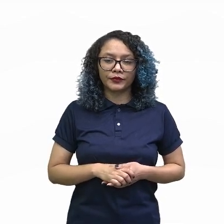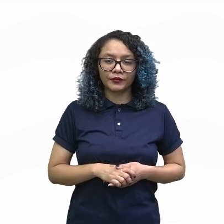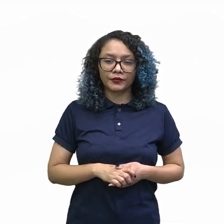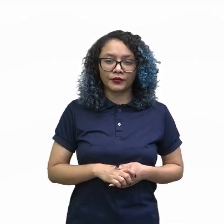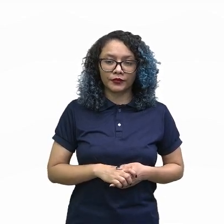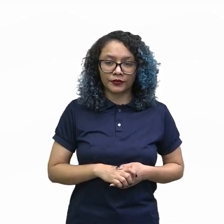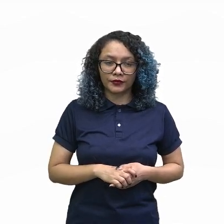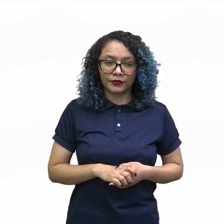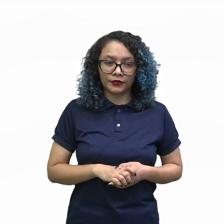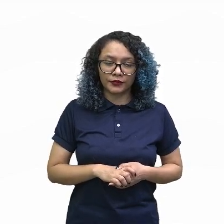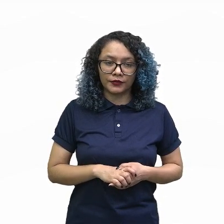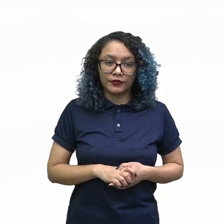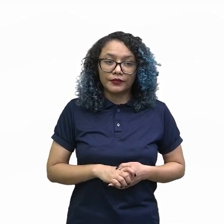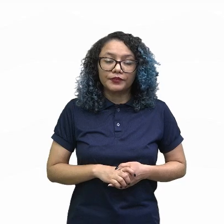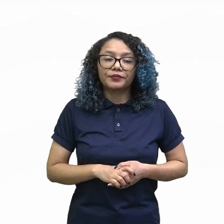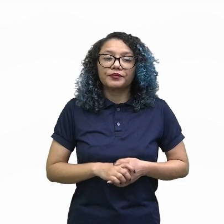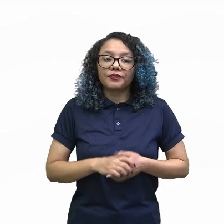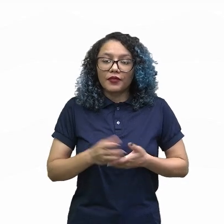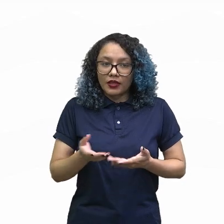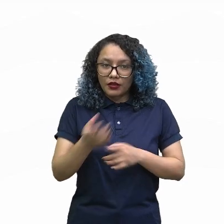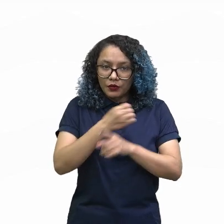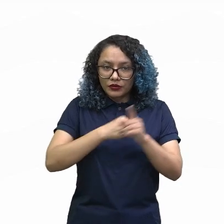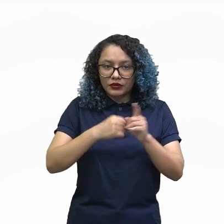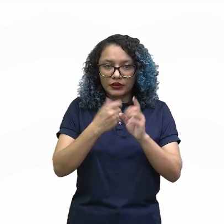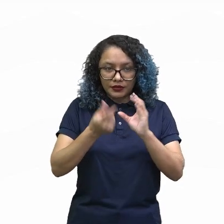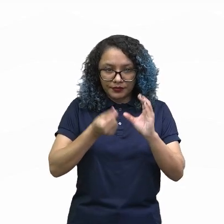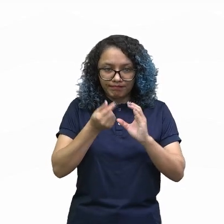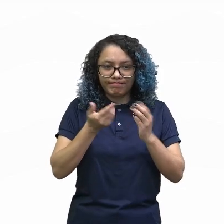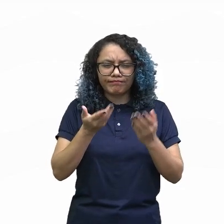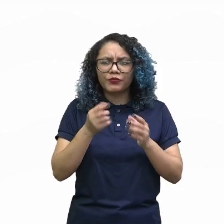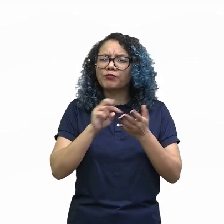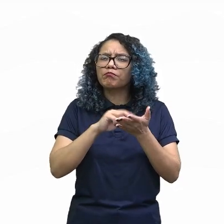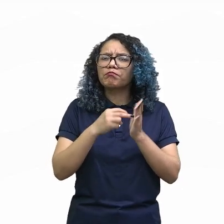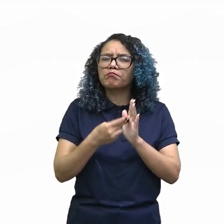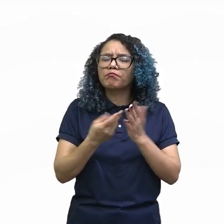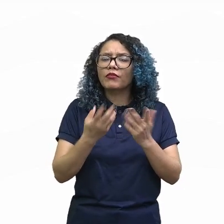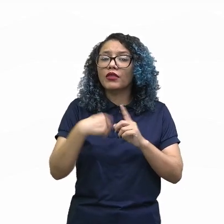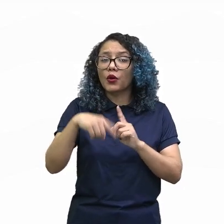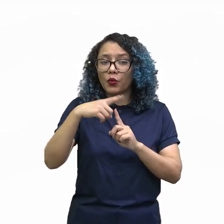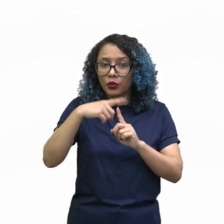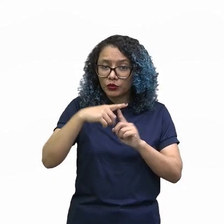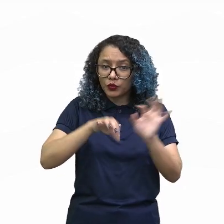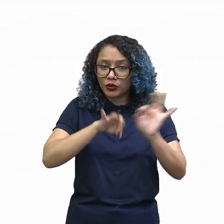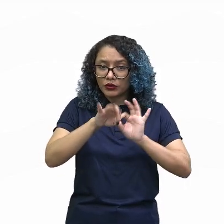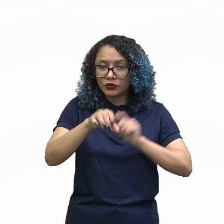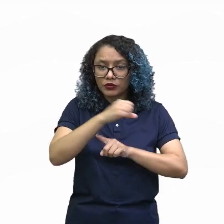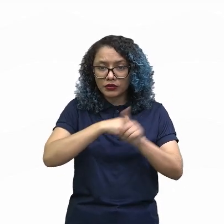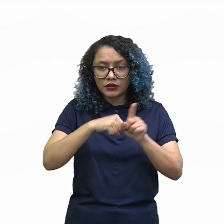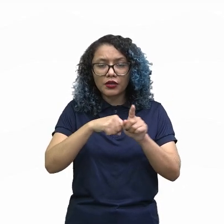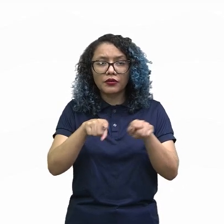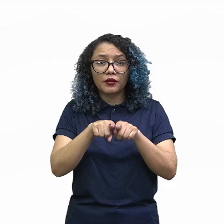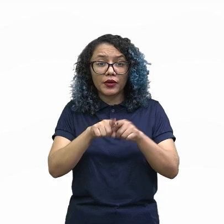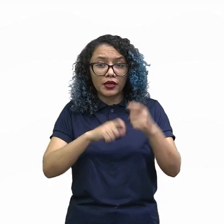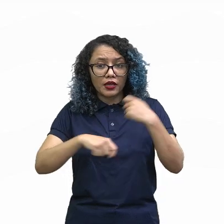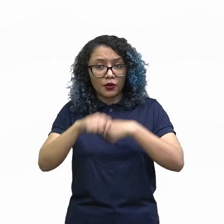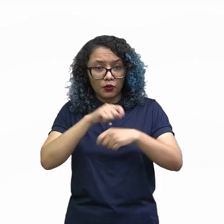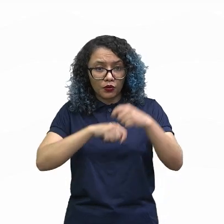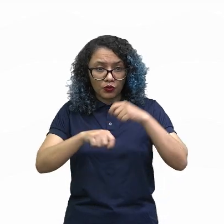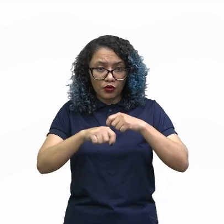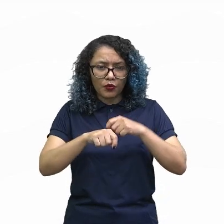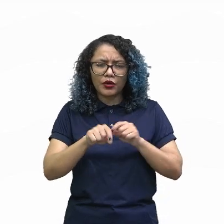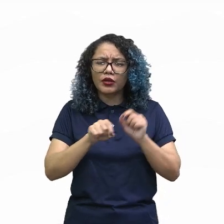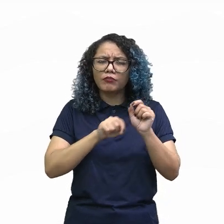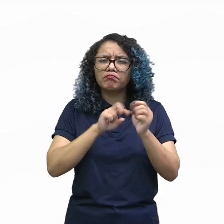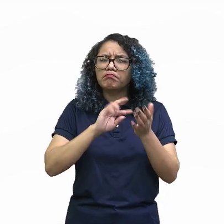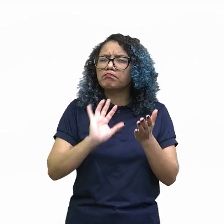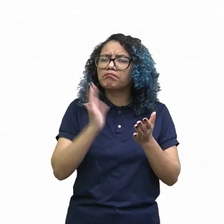Muito bem. Sociedade capitalista é um tipo de organização social e econômica onde a maior parte dos